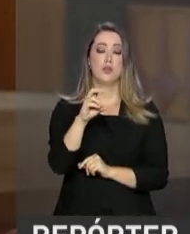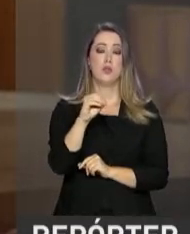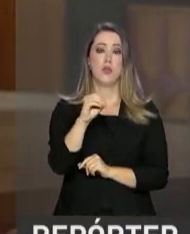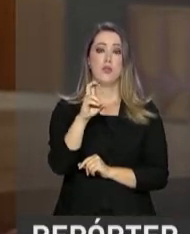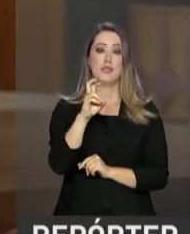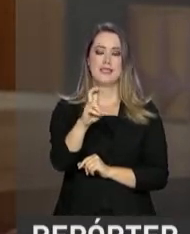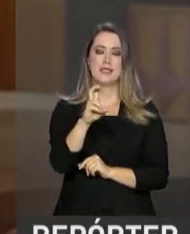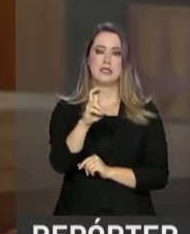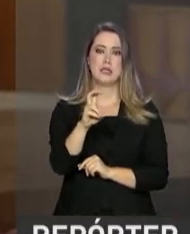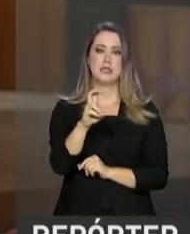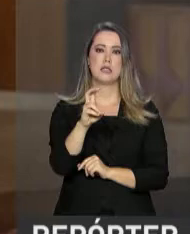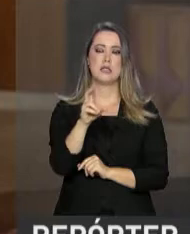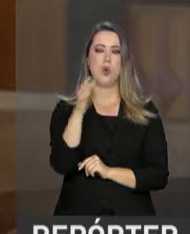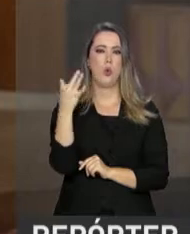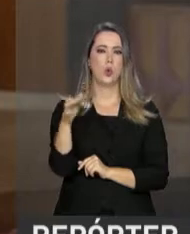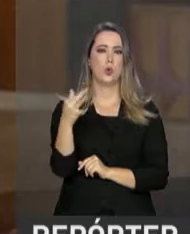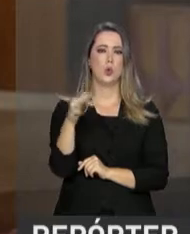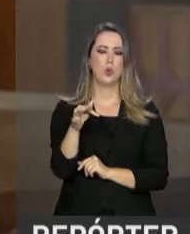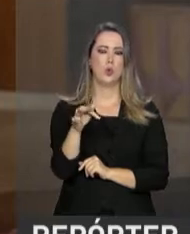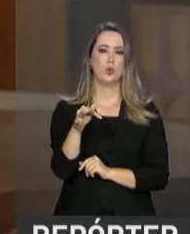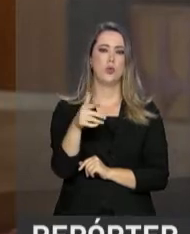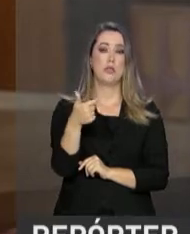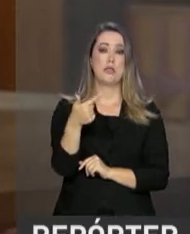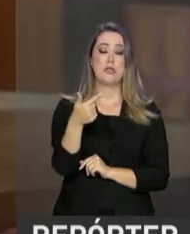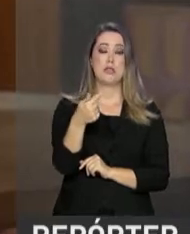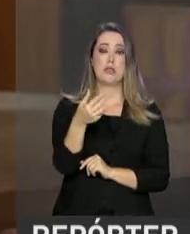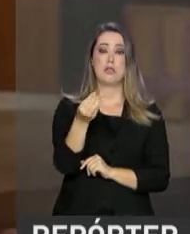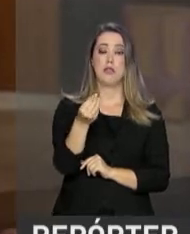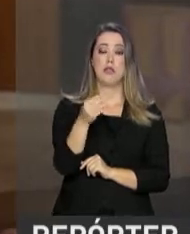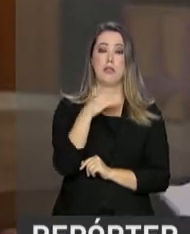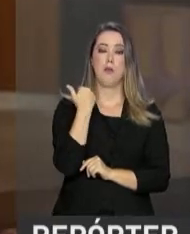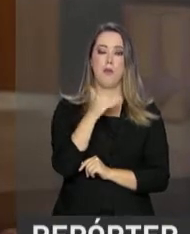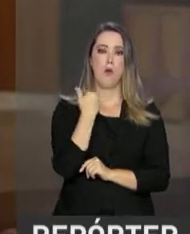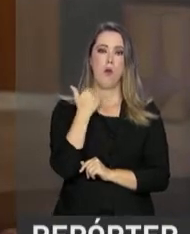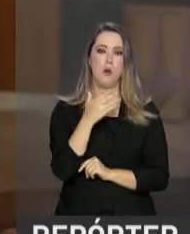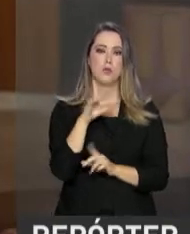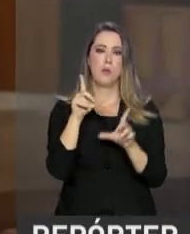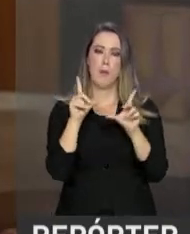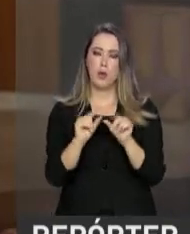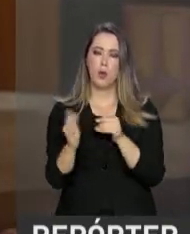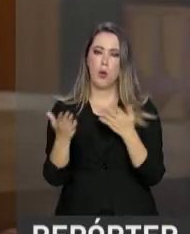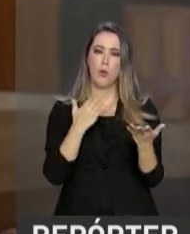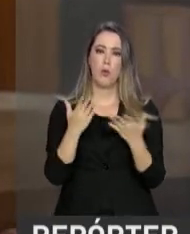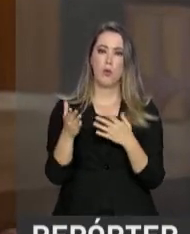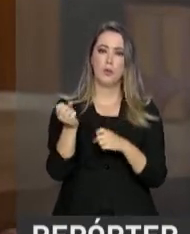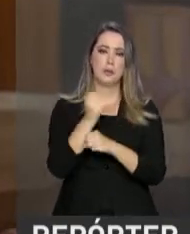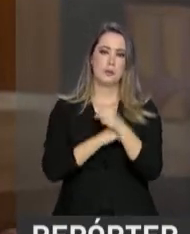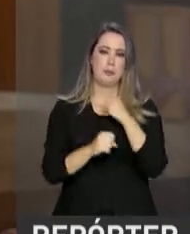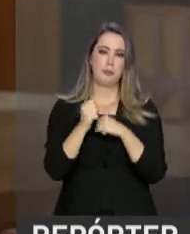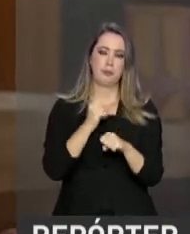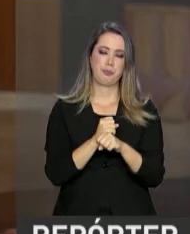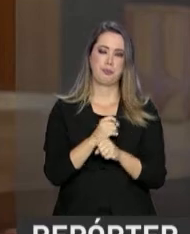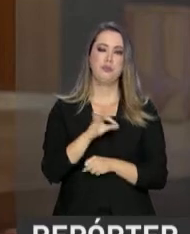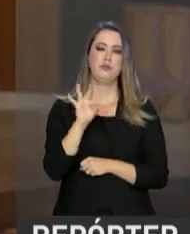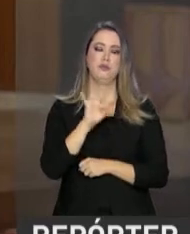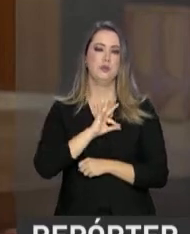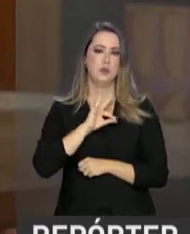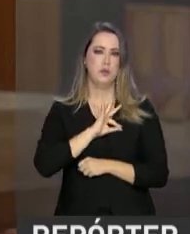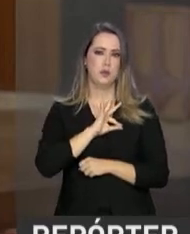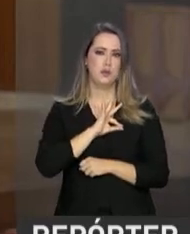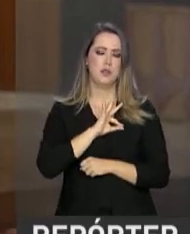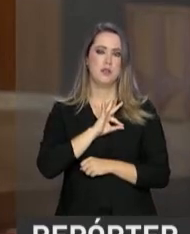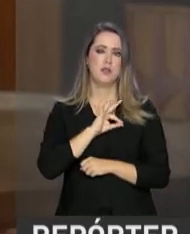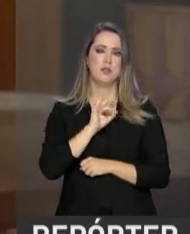mortos números menores também do que os registrados no mesmo feriado de 2017 a polícia rodoviária federal também